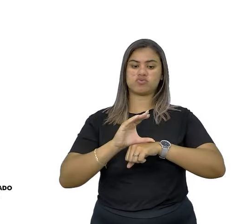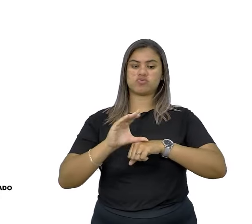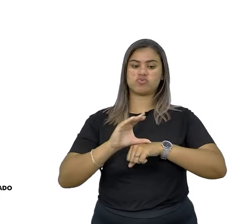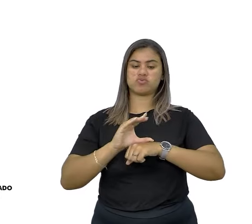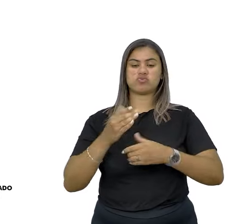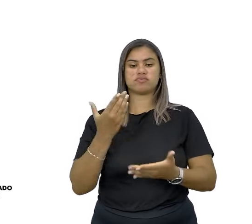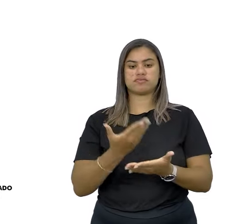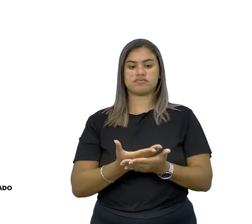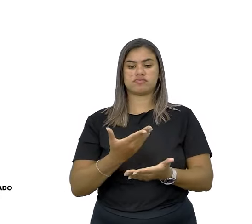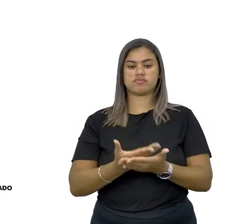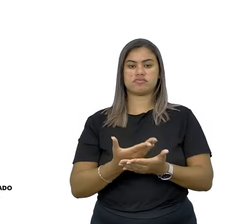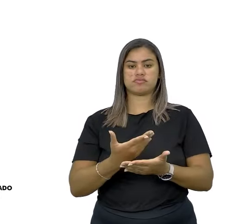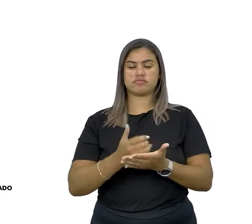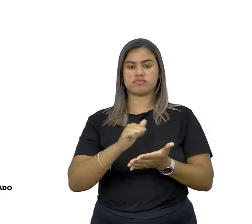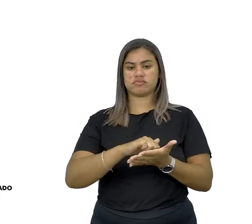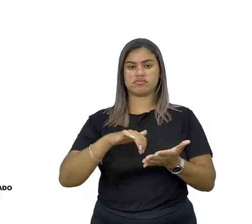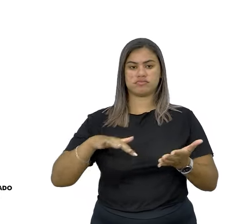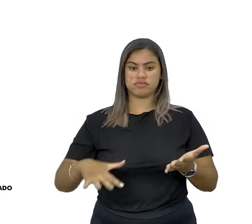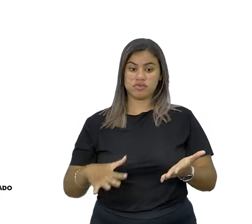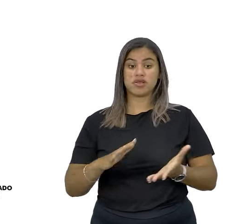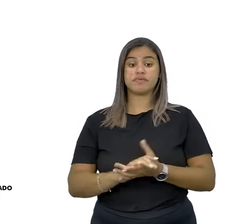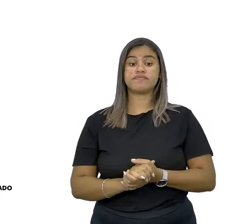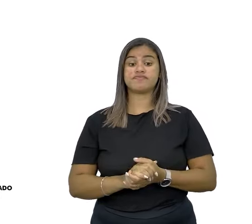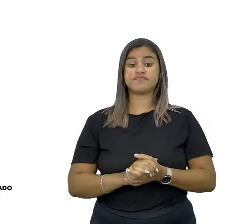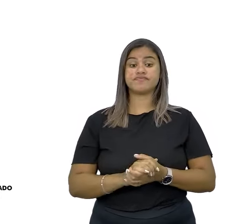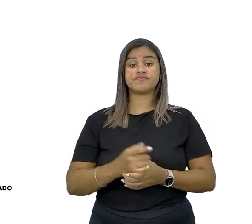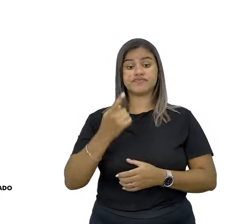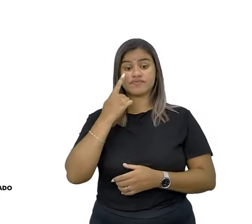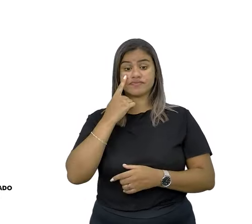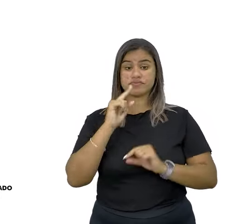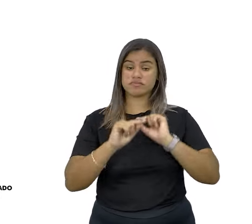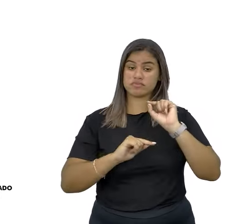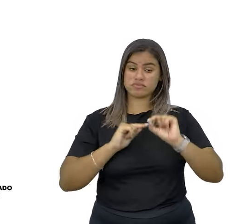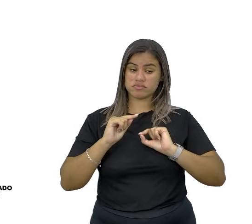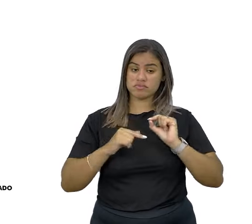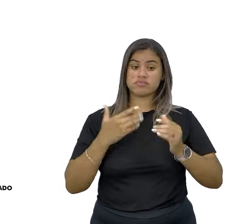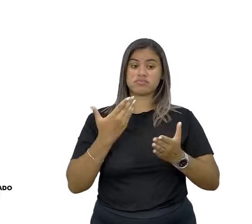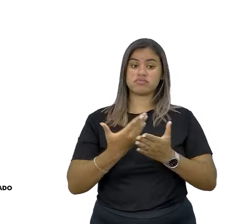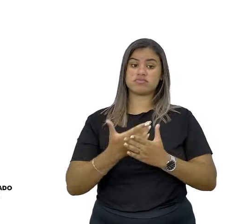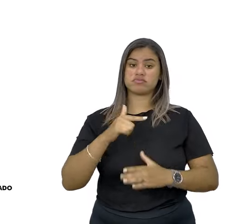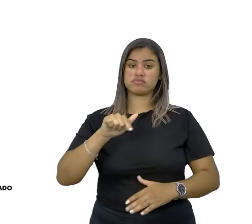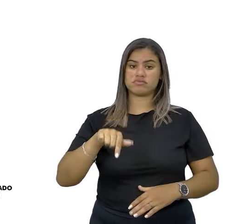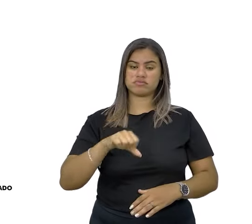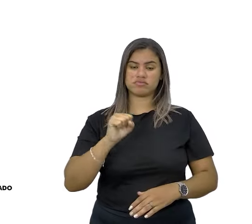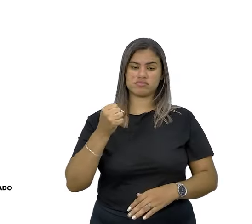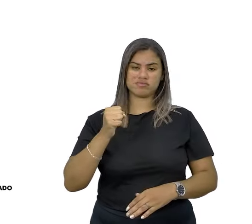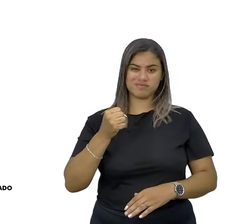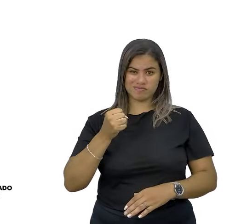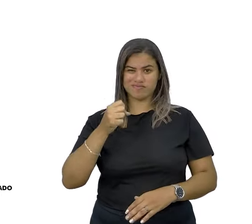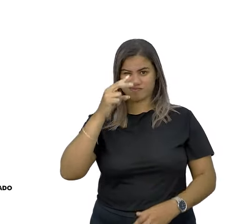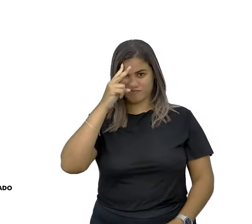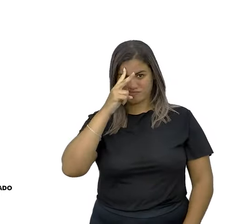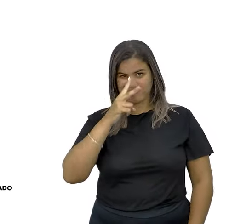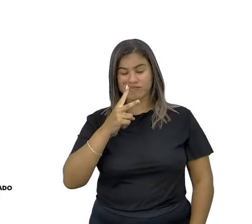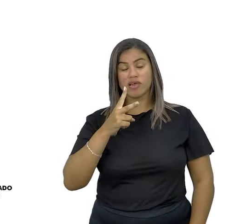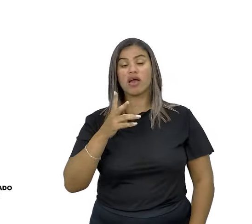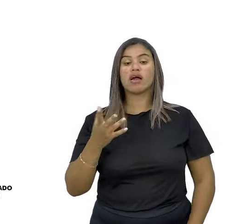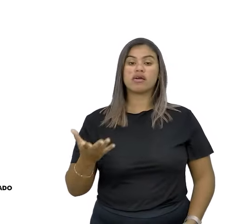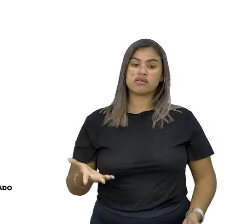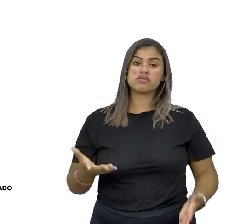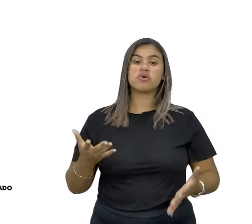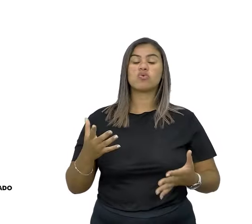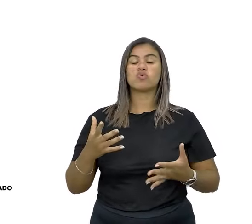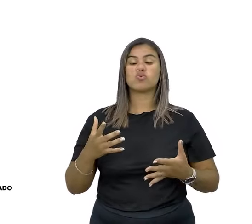de atividades. Observe que o quê? Nós estamos nas aulas 7 e 8. E na maior